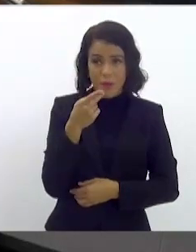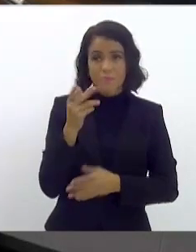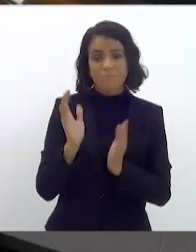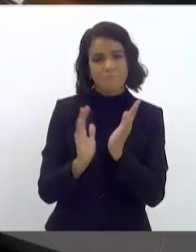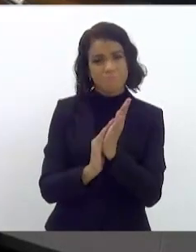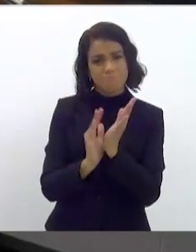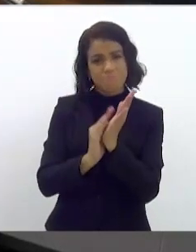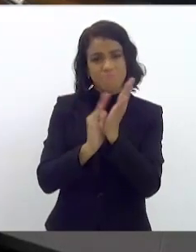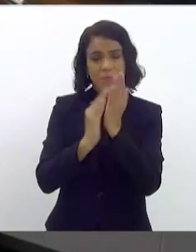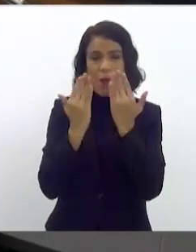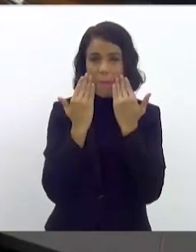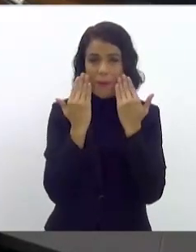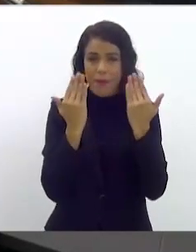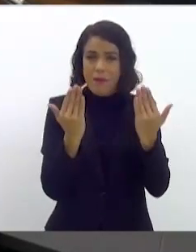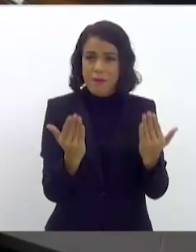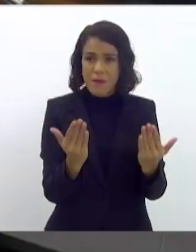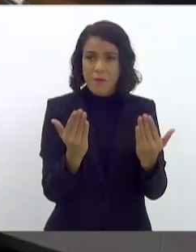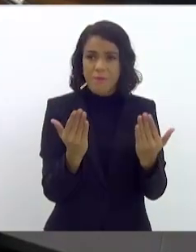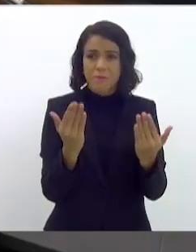Parabenizar pela apresentação